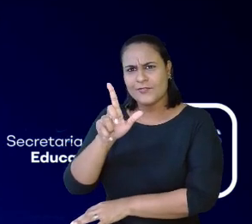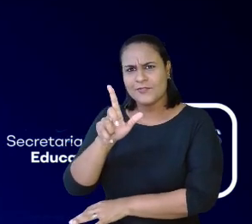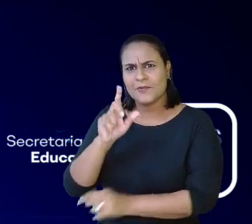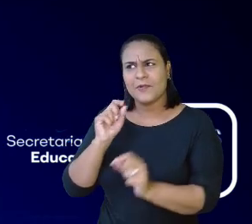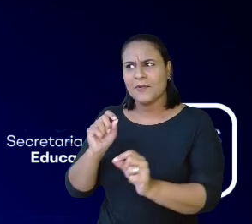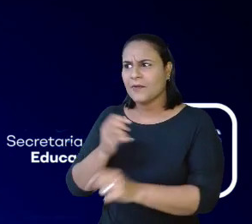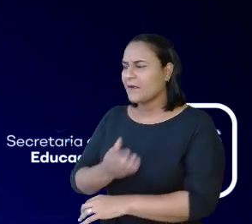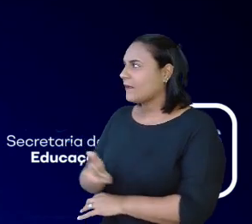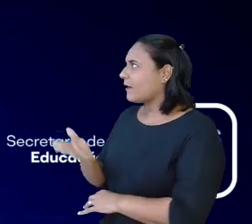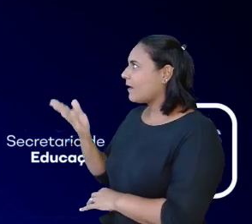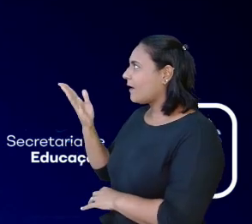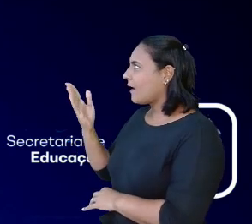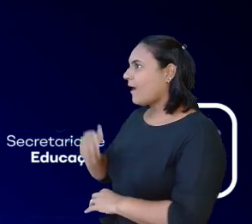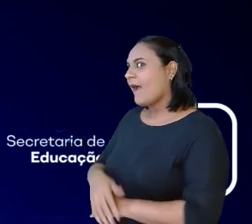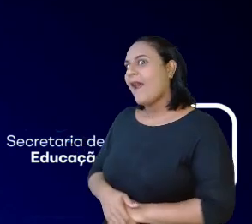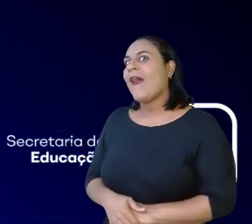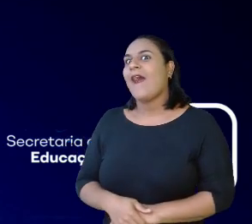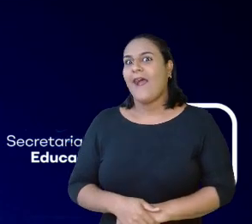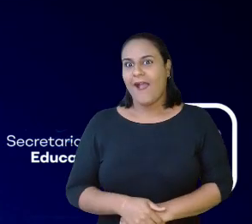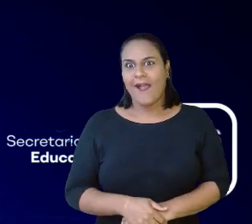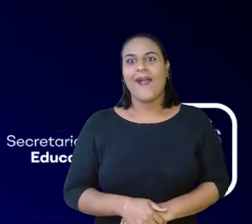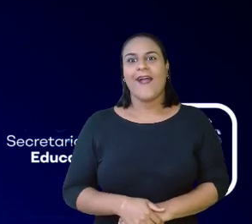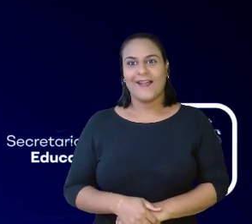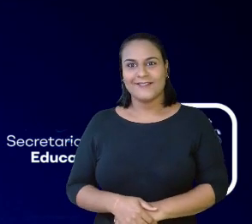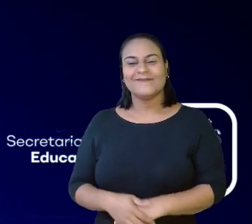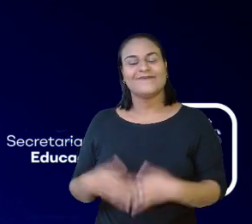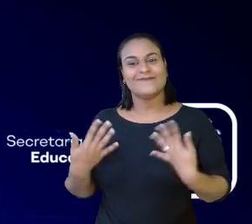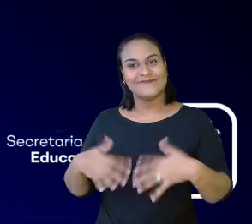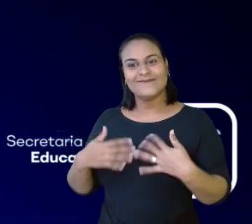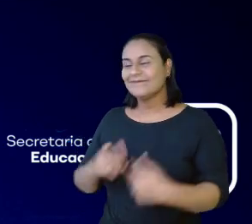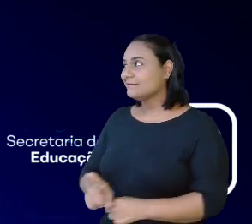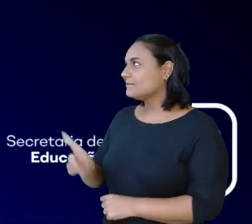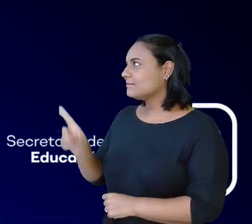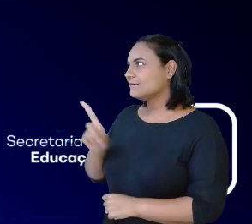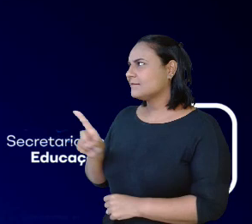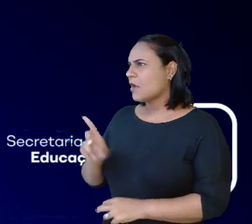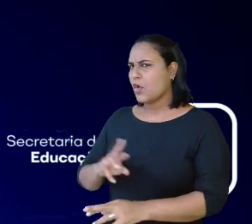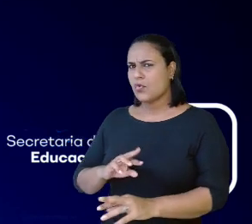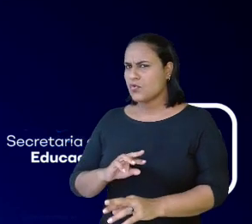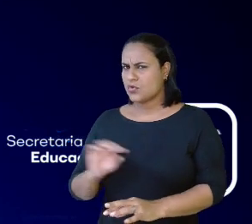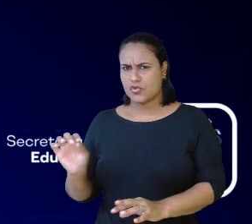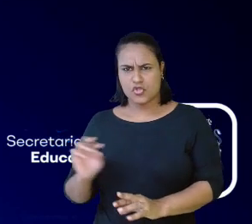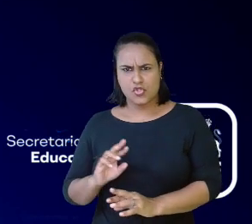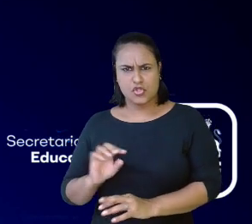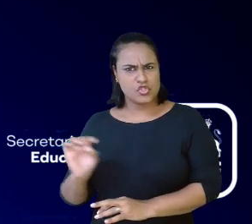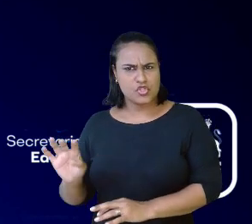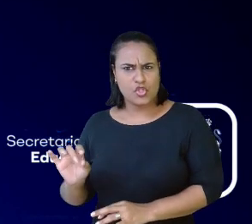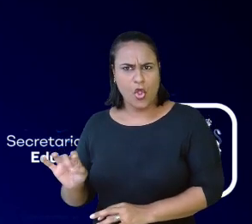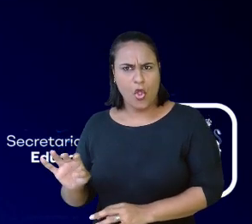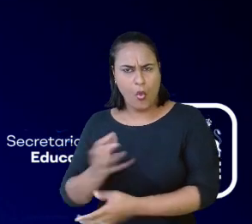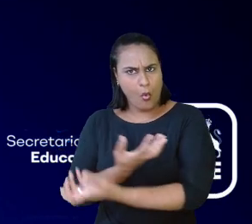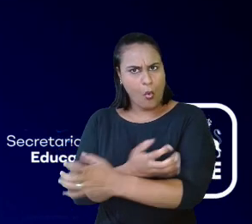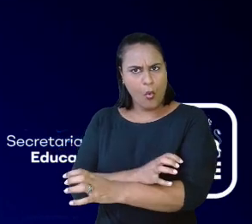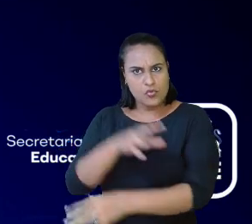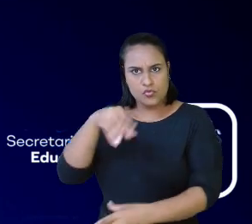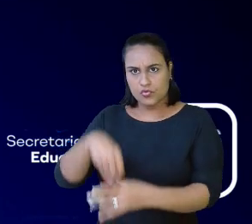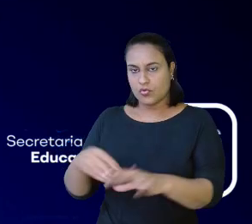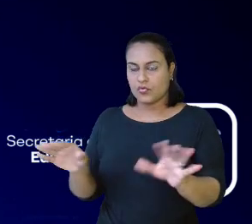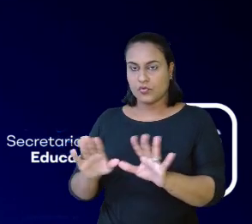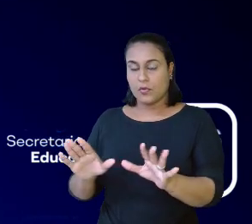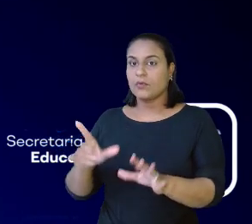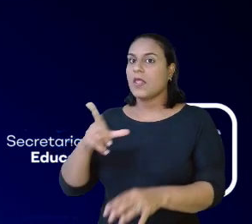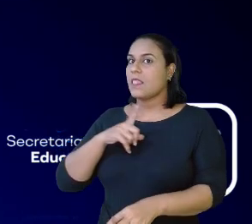tratando aqui do nosso esqueleto. E esse esqueleto não é só constituído por ossos. Nós temos